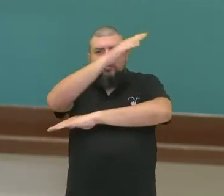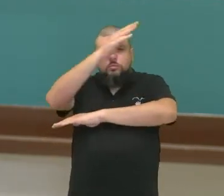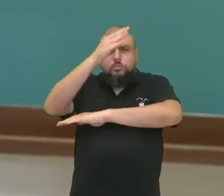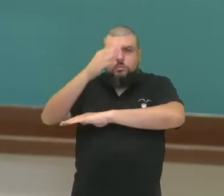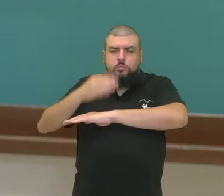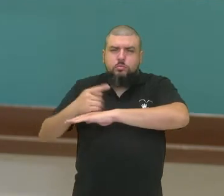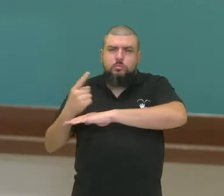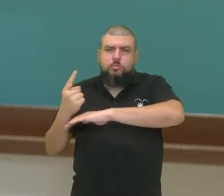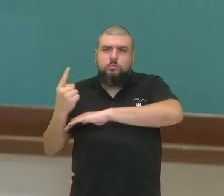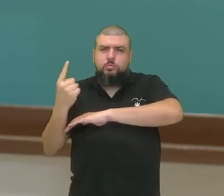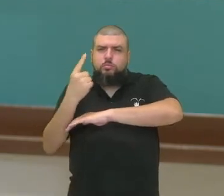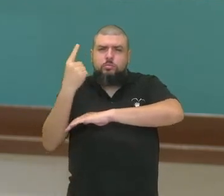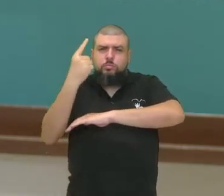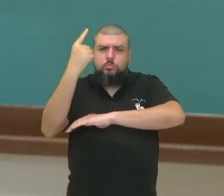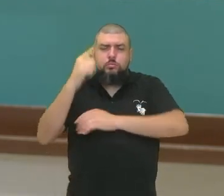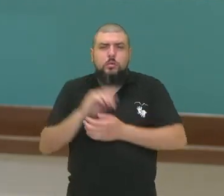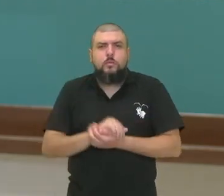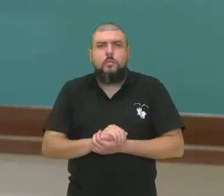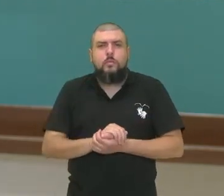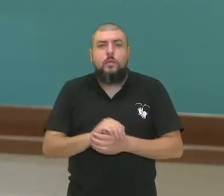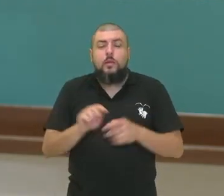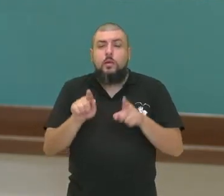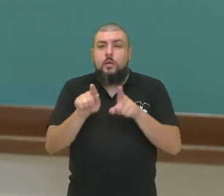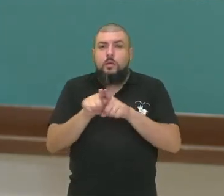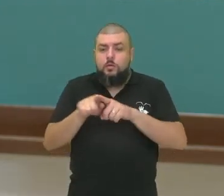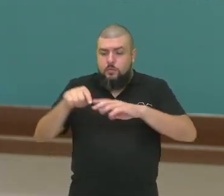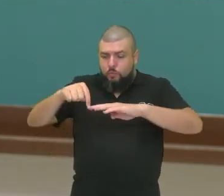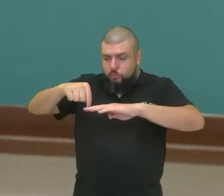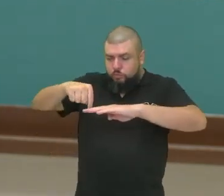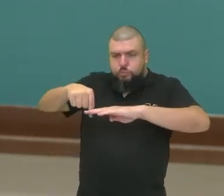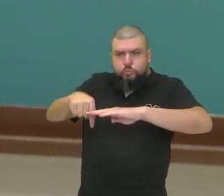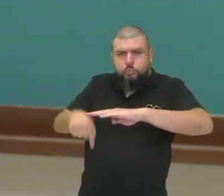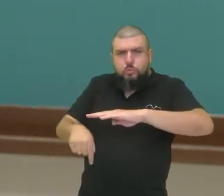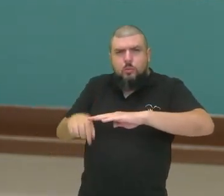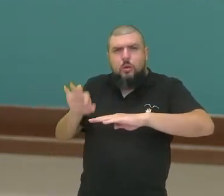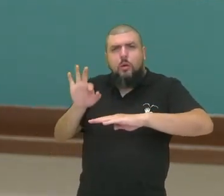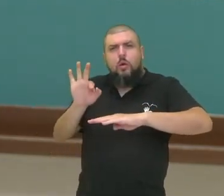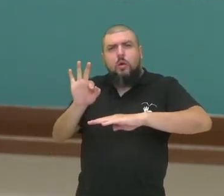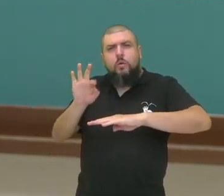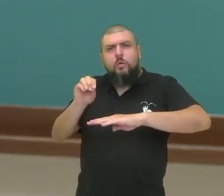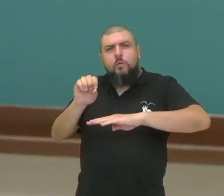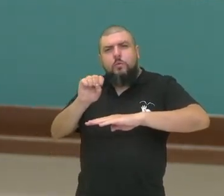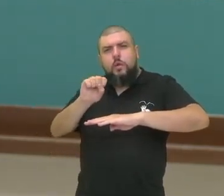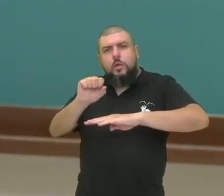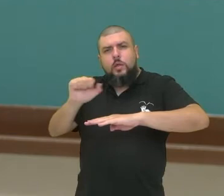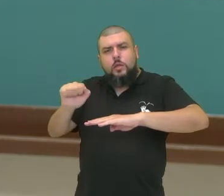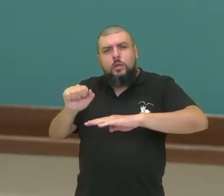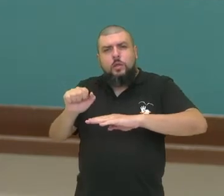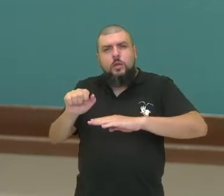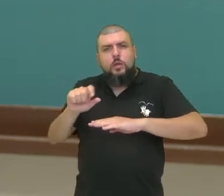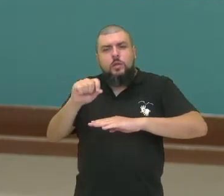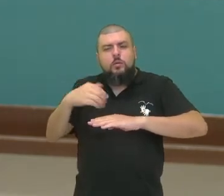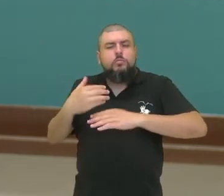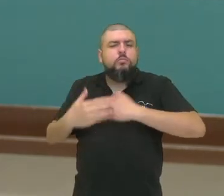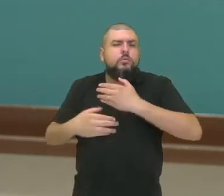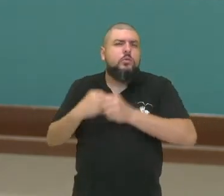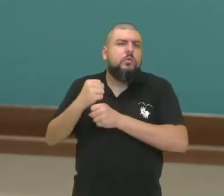fossas tectônicas, né, que deram origem então, aos lagos, conforme, por exemplo, o Lago Vitória, aqui nesse caso aqui, né,